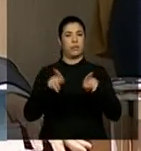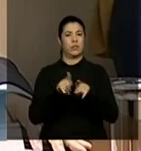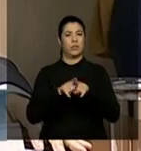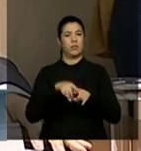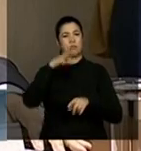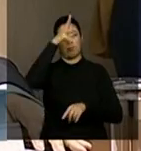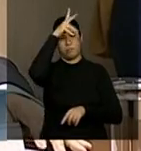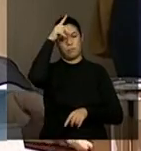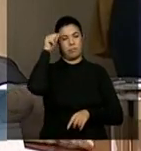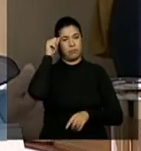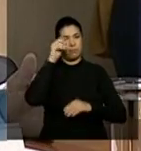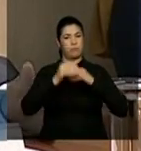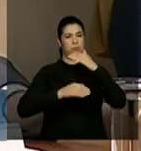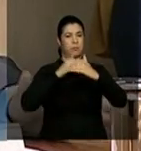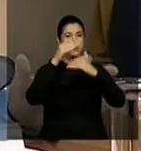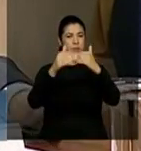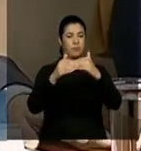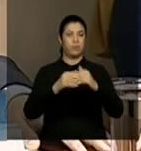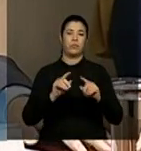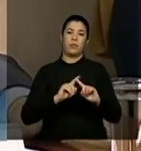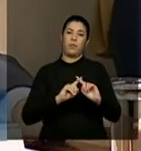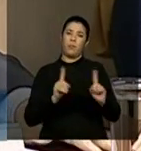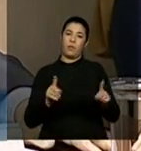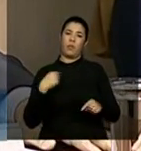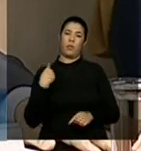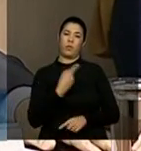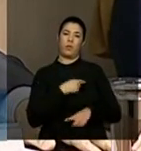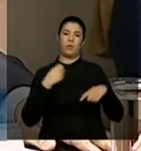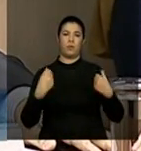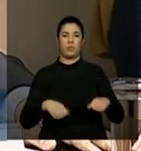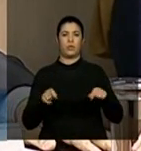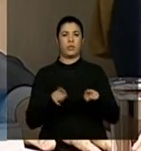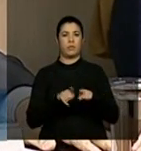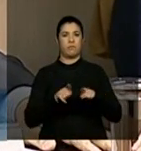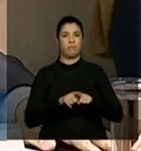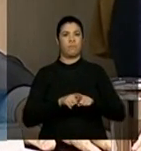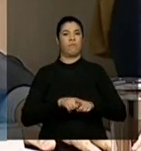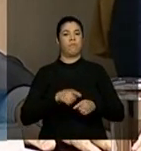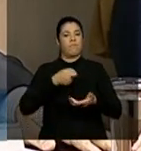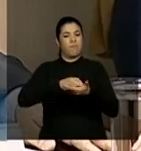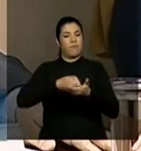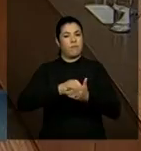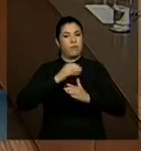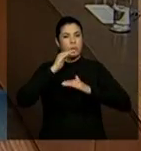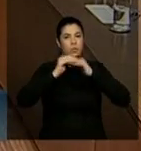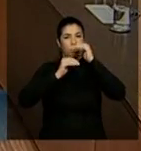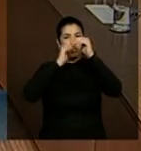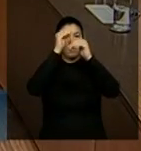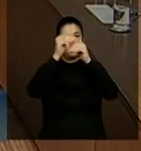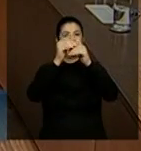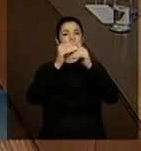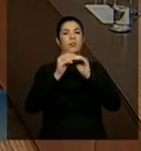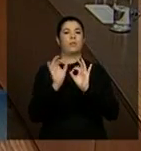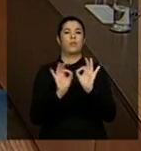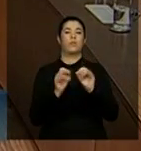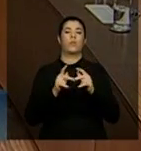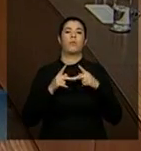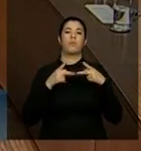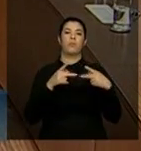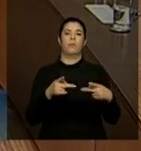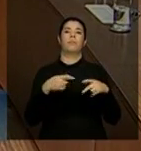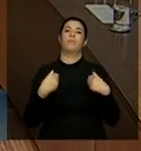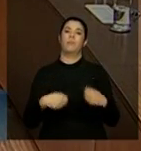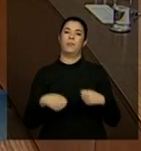Amazônia. Entretanto, nós ainda precisamos evoluir no conhecimento dessa dinâmica. E, para